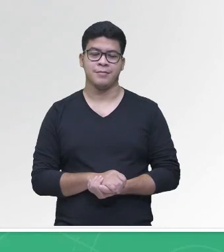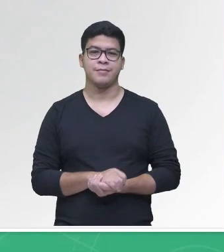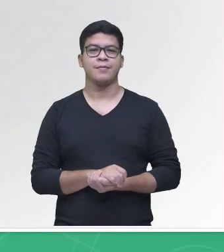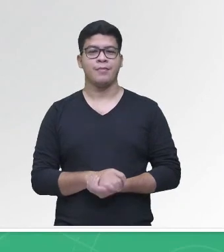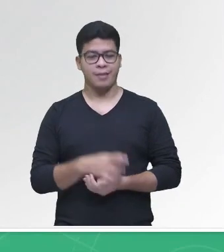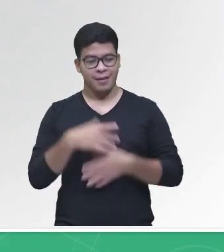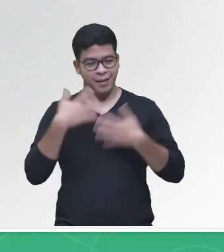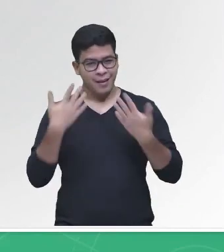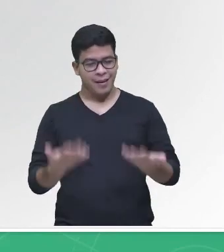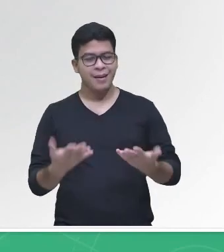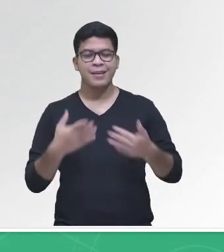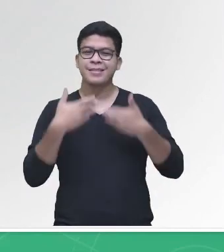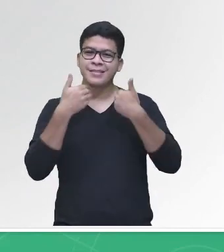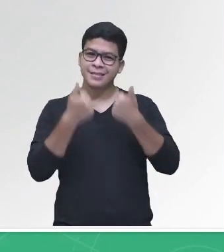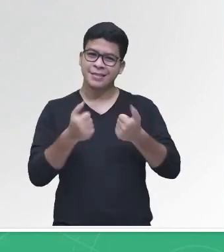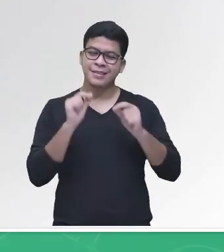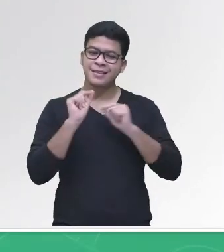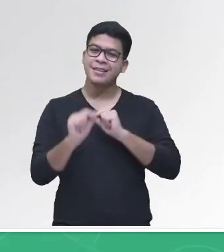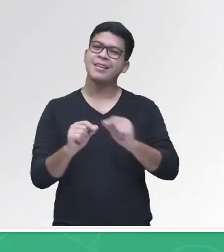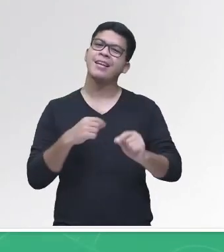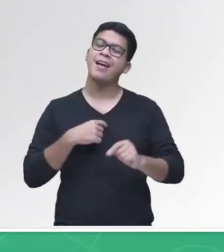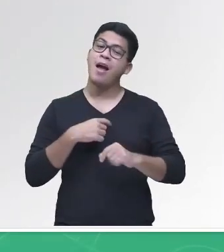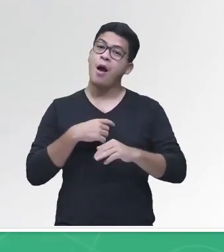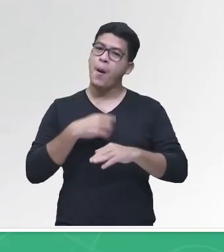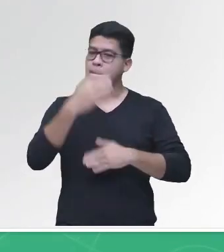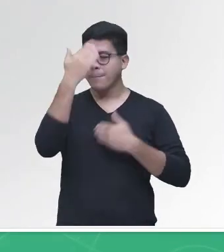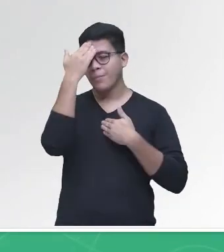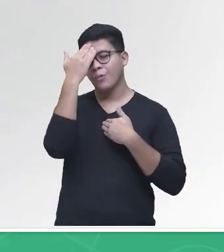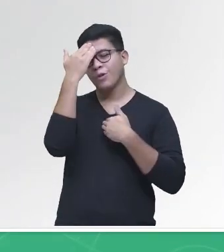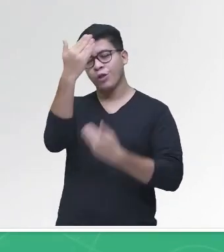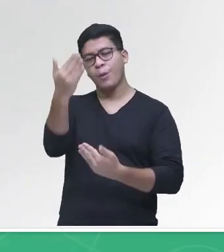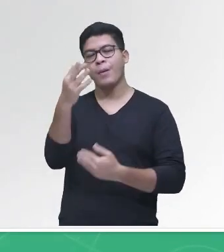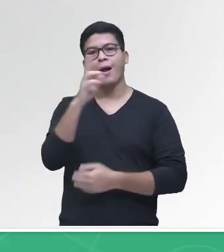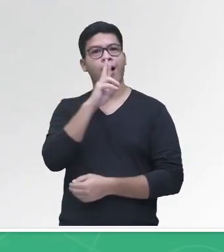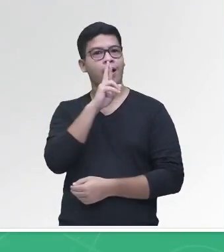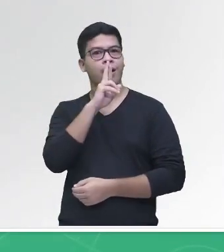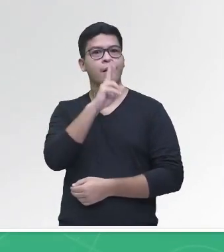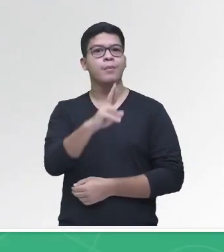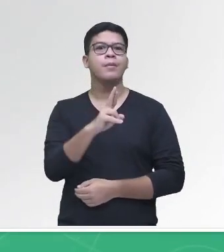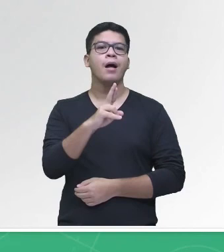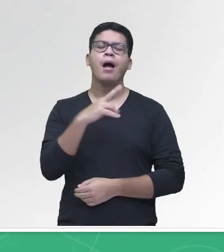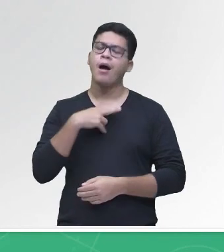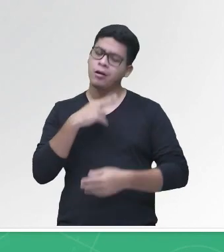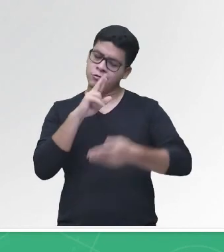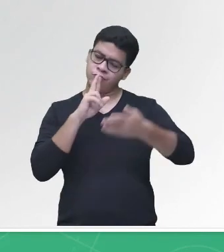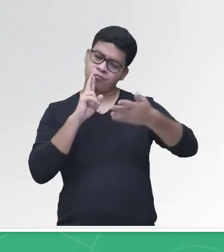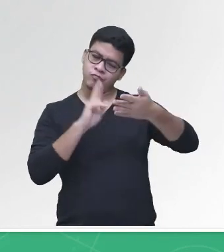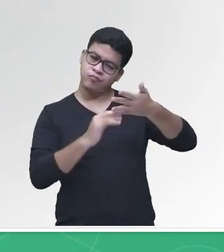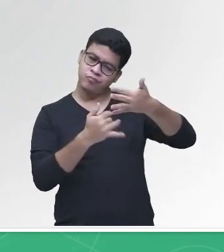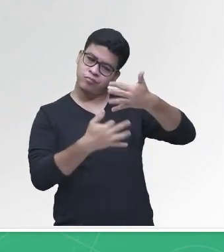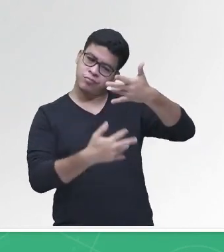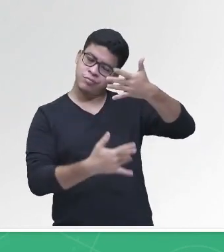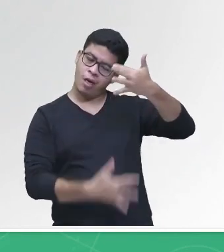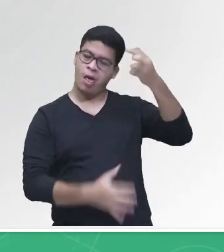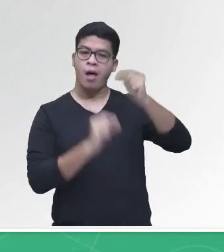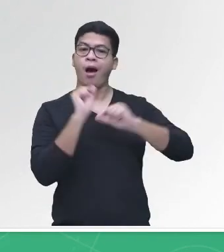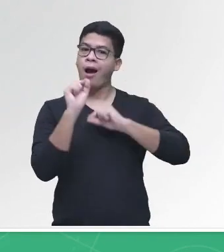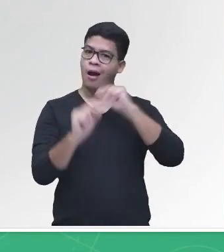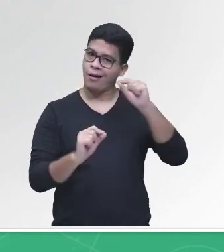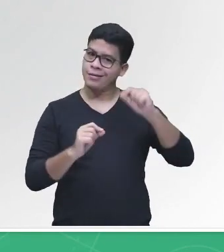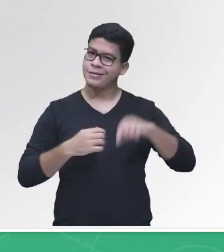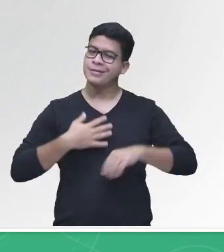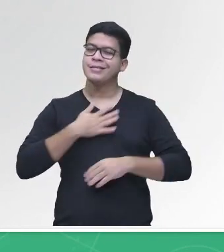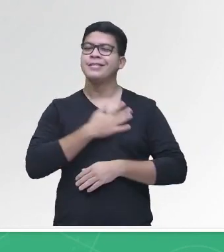Muito bem, pessoal. Muito obrigada pelas respostas que vocês estão colocando aí no chat. Olha,